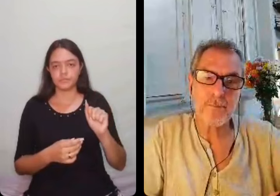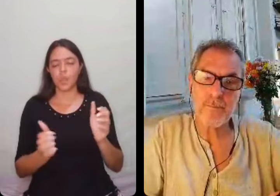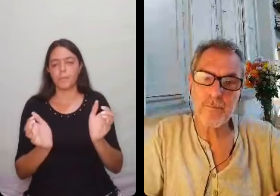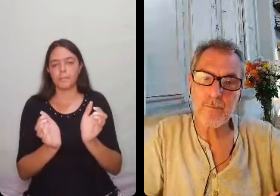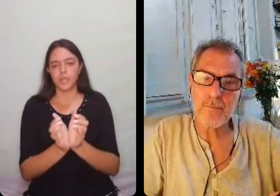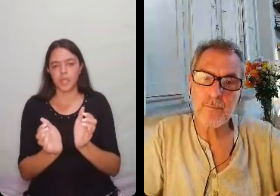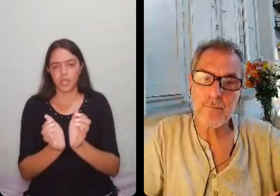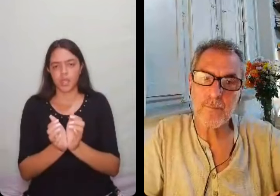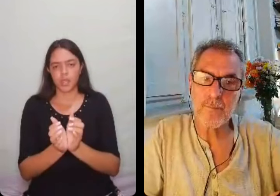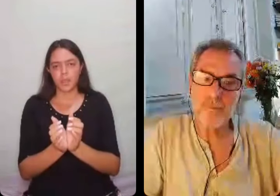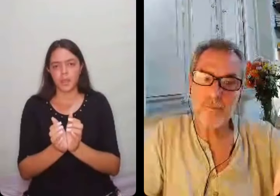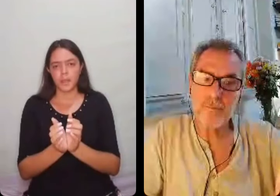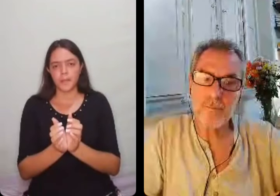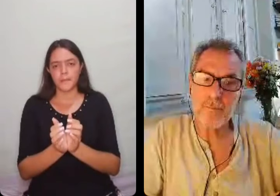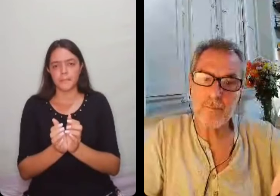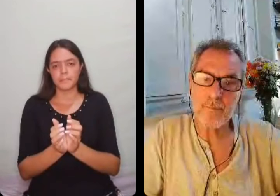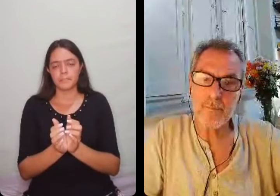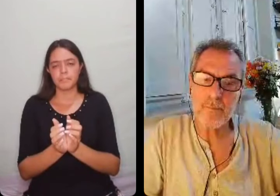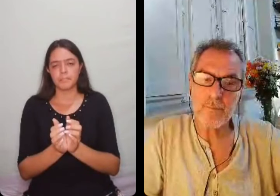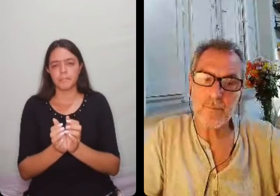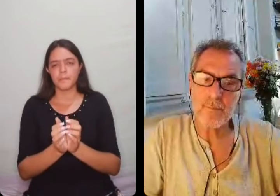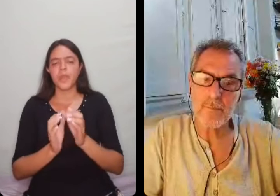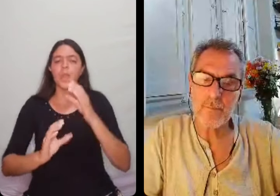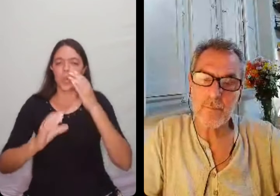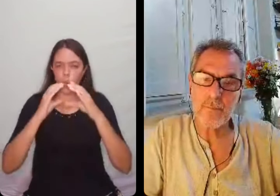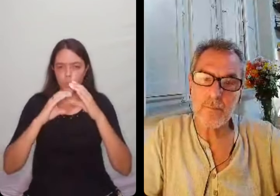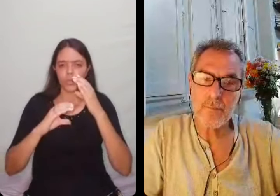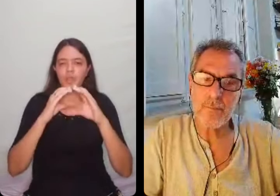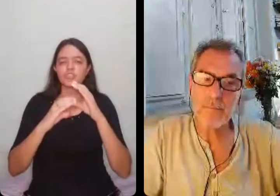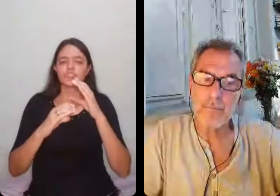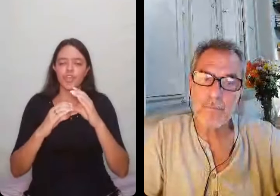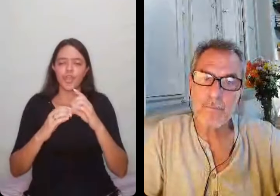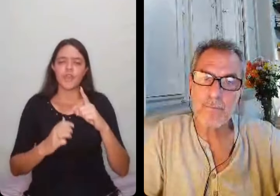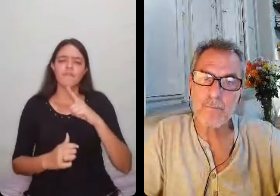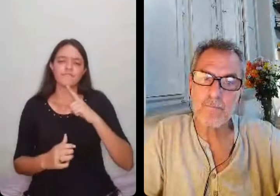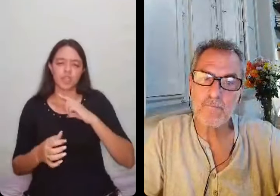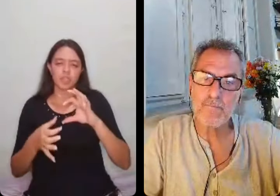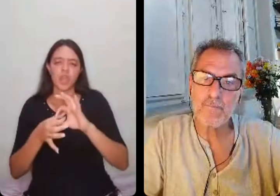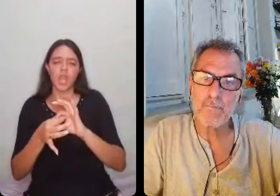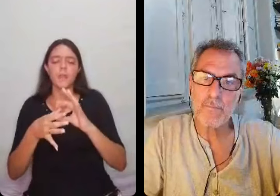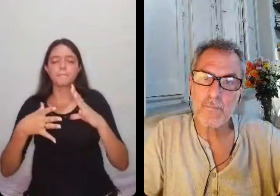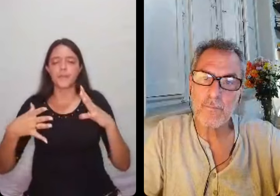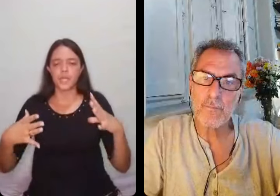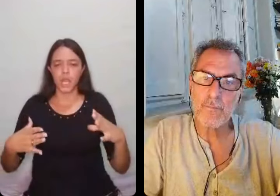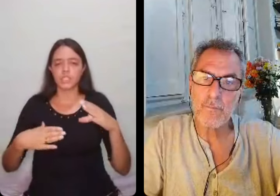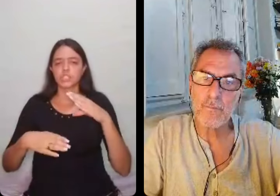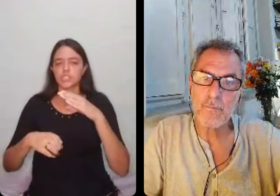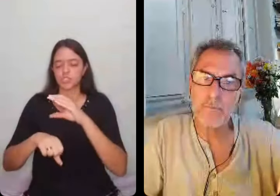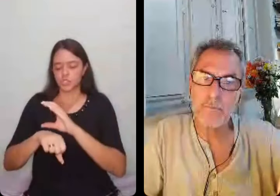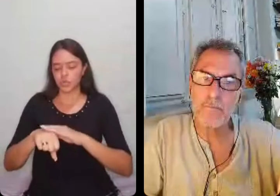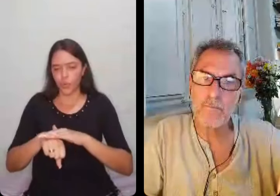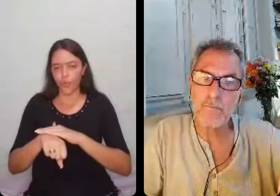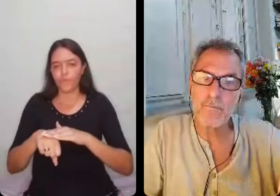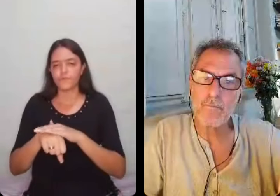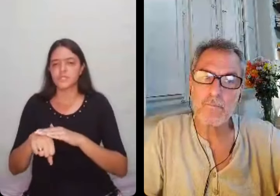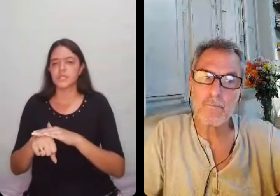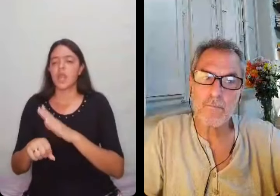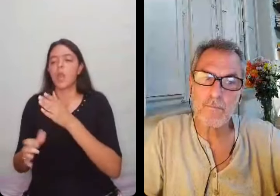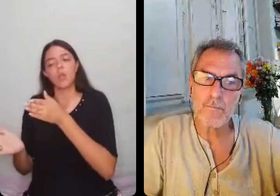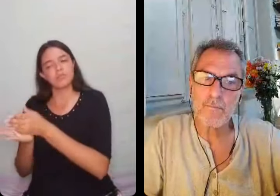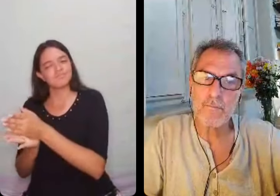continuadas, então, a gente tem uma liberdade de falar, não, por aqui sim, por aqui não. Então, a processualidade,